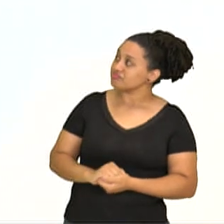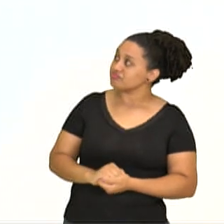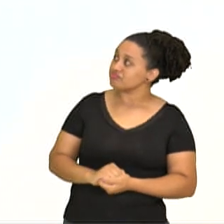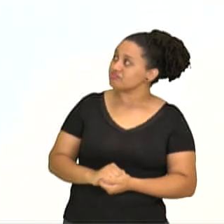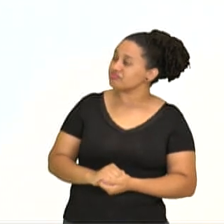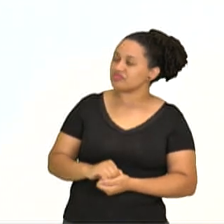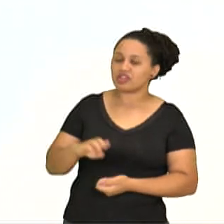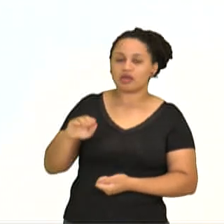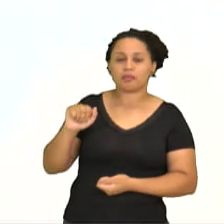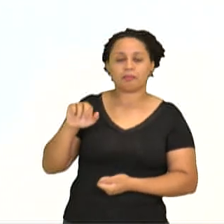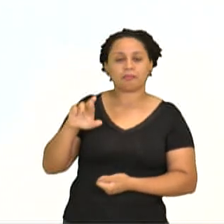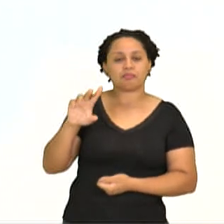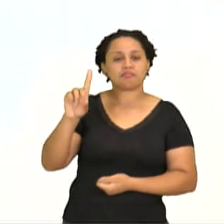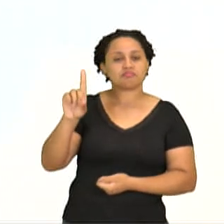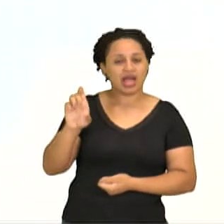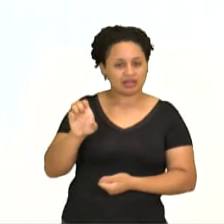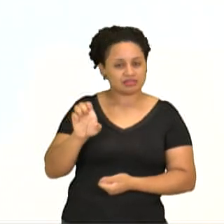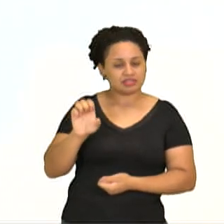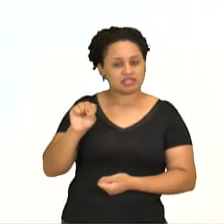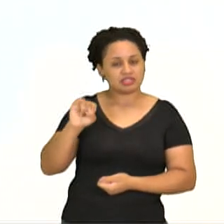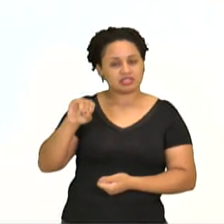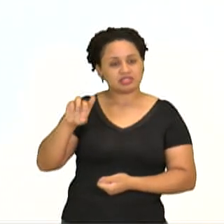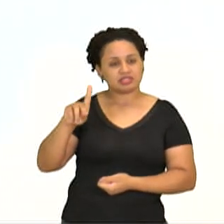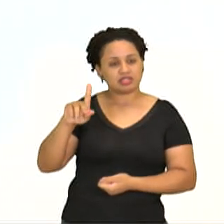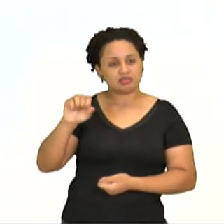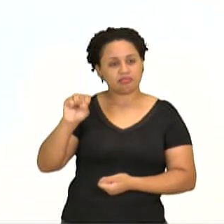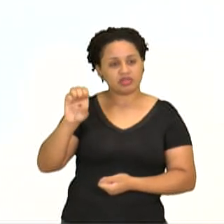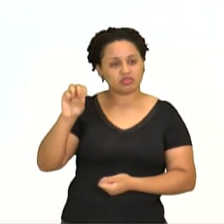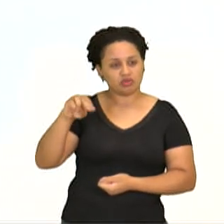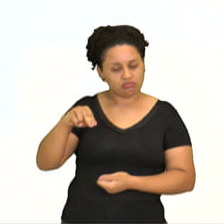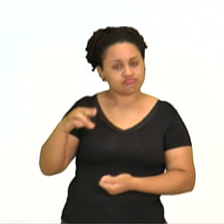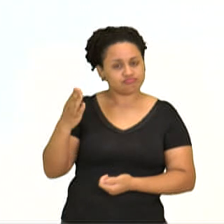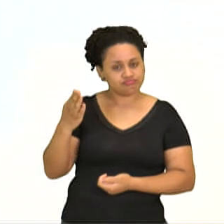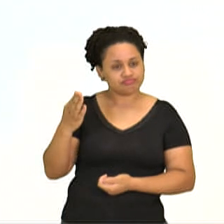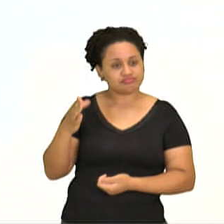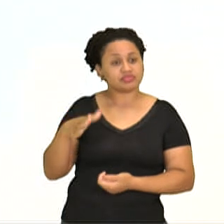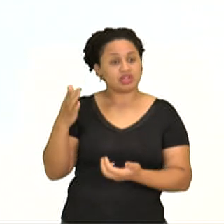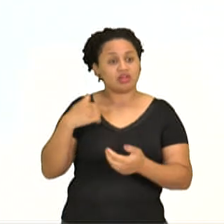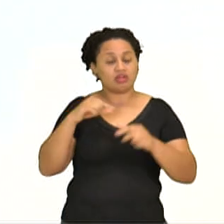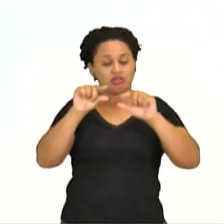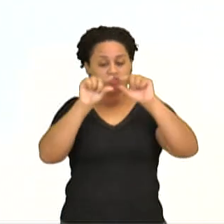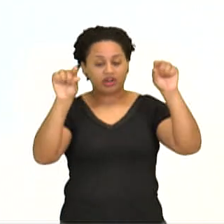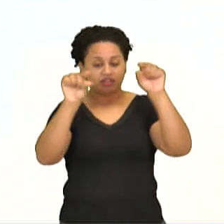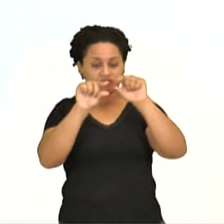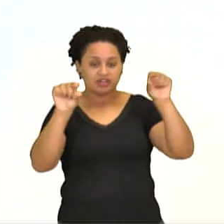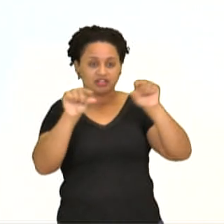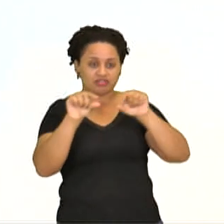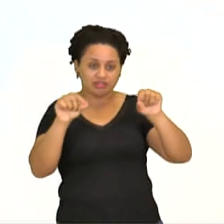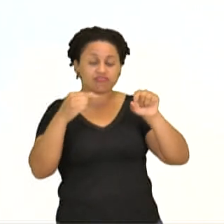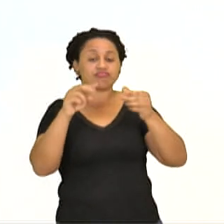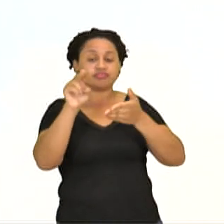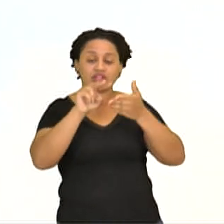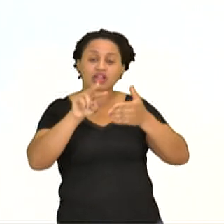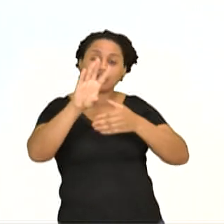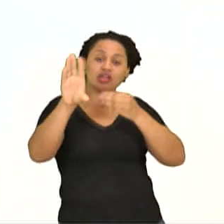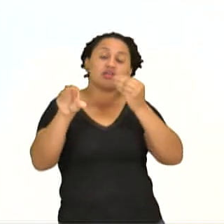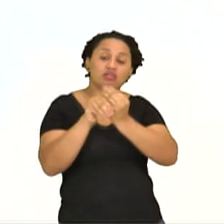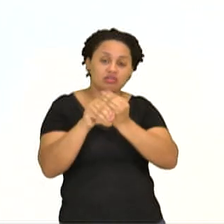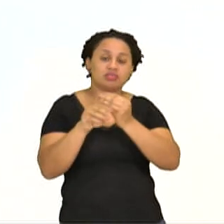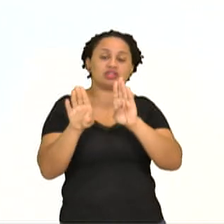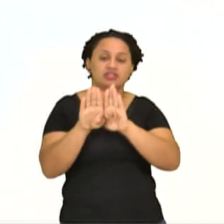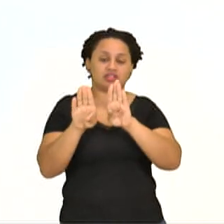Simpson. Então, nós vamos ler as frasezinhas e vamos completar também com os pronomes adjetivos